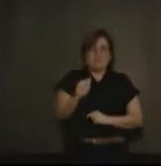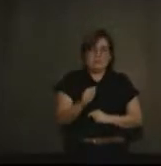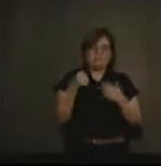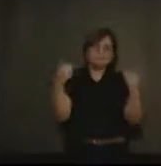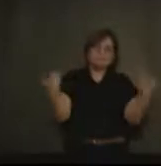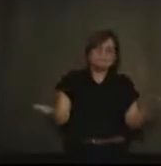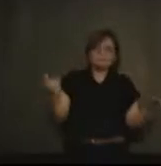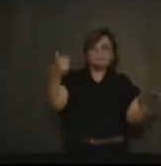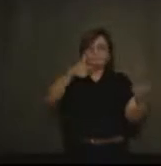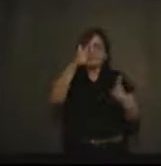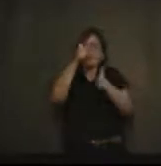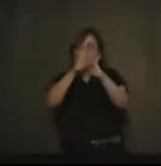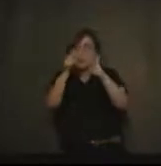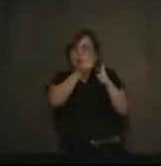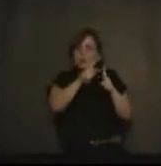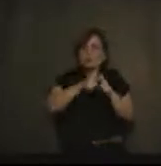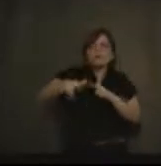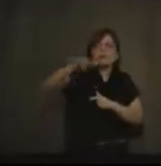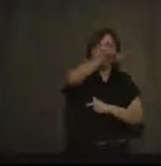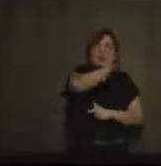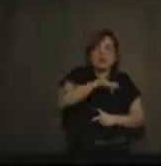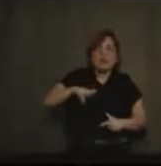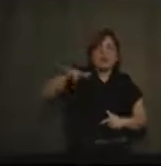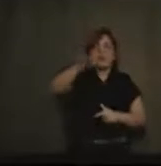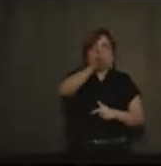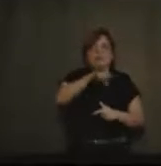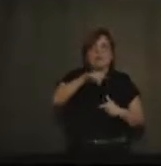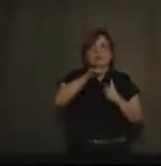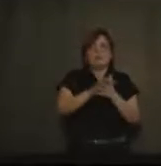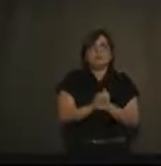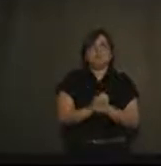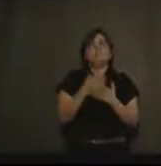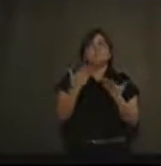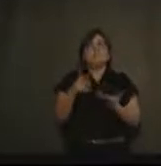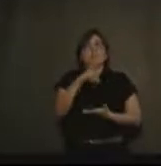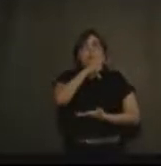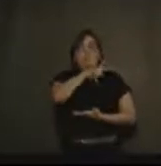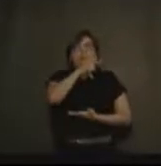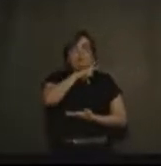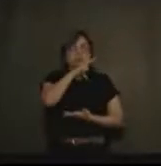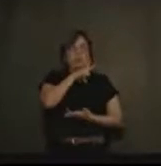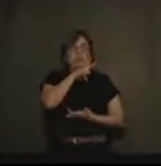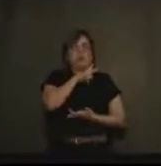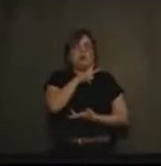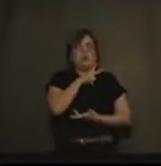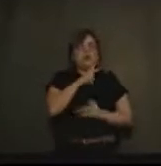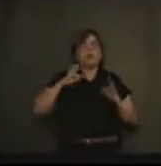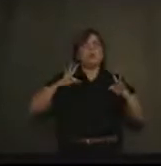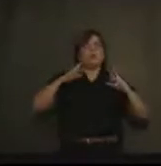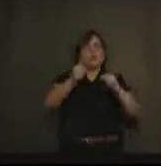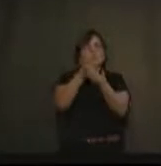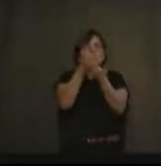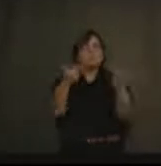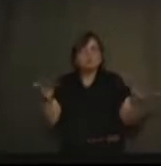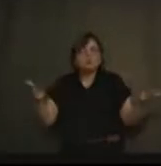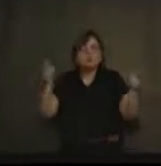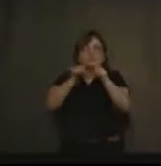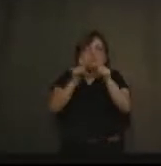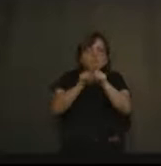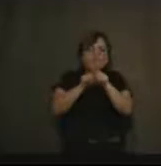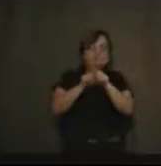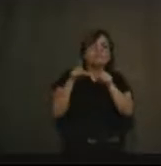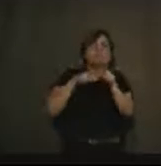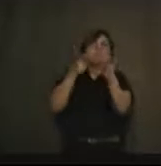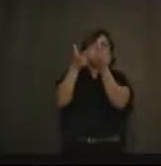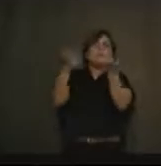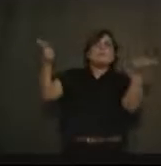da mecânica celeste à época de Poincaré, e em particular, dentre todas as questões em aberto, tinha a maior de todas,